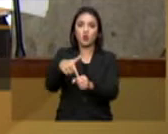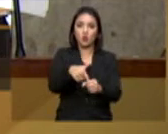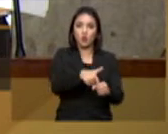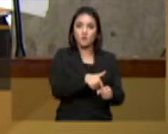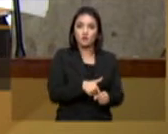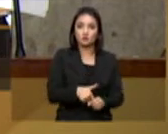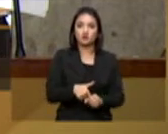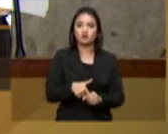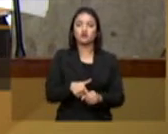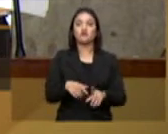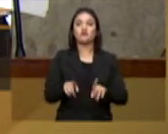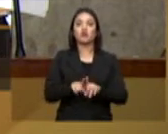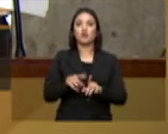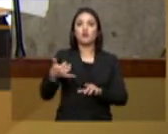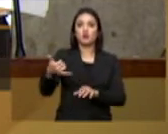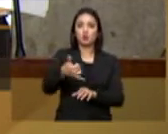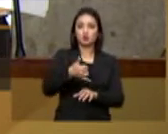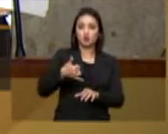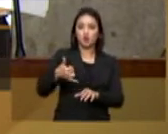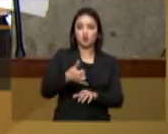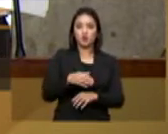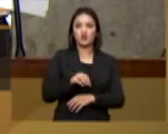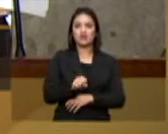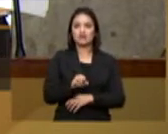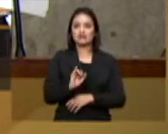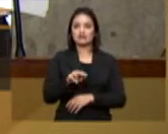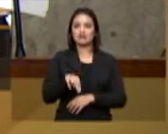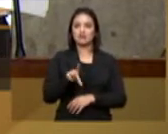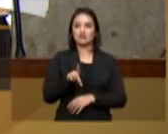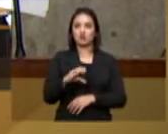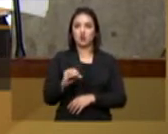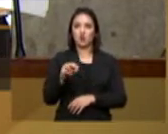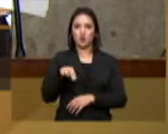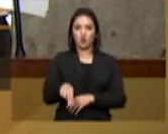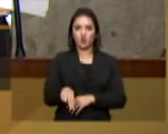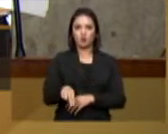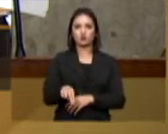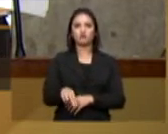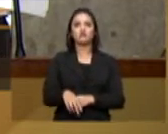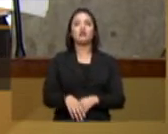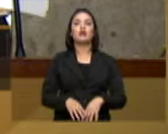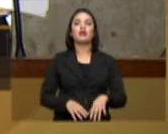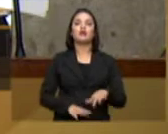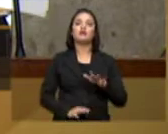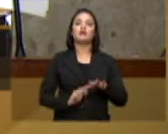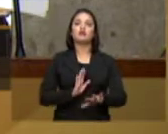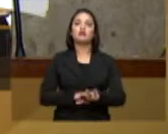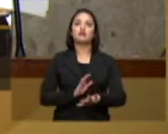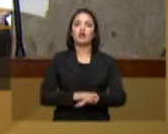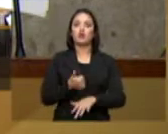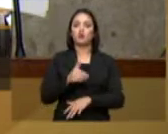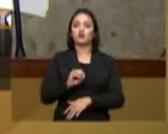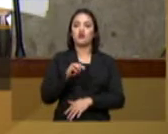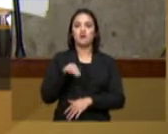de Lubrificantes, Sindicom, também pelo prazo de até 10 minutos.